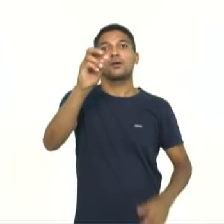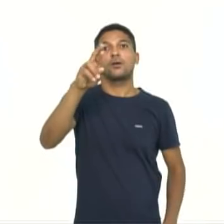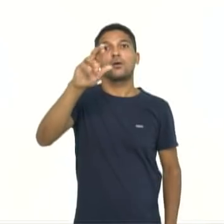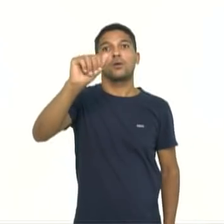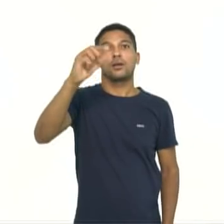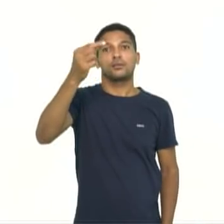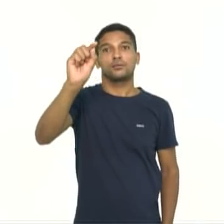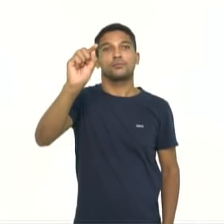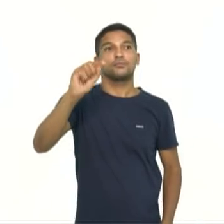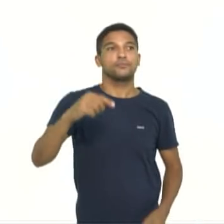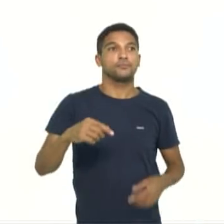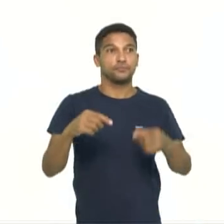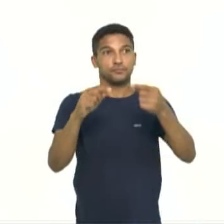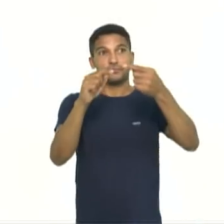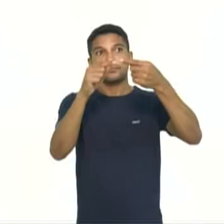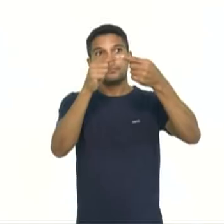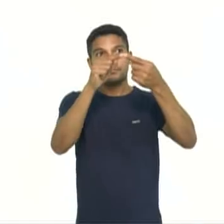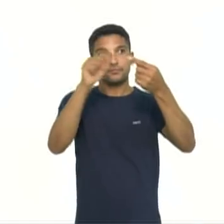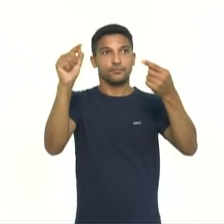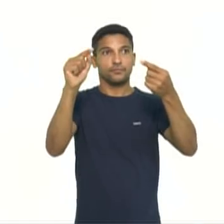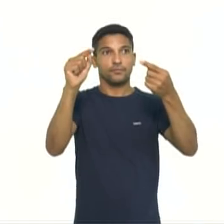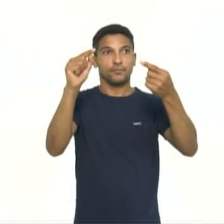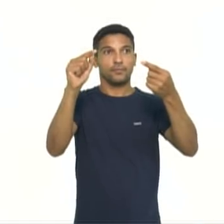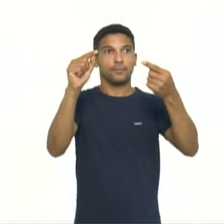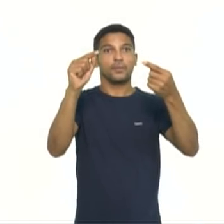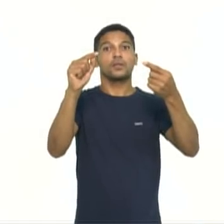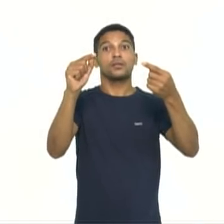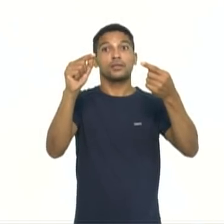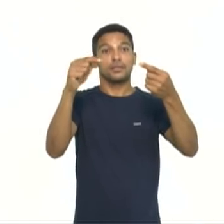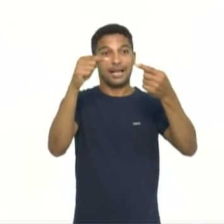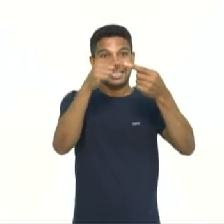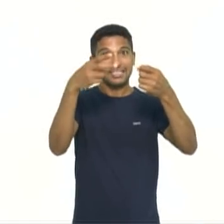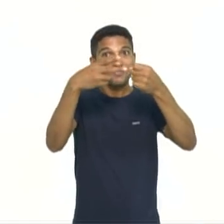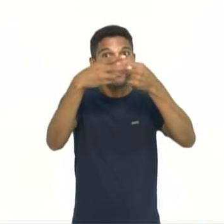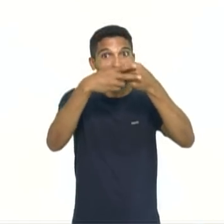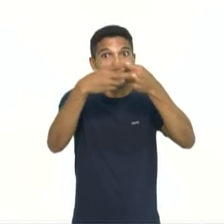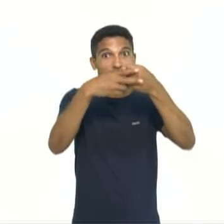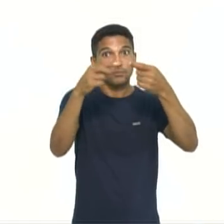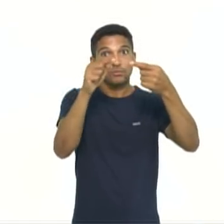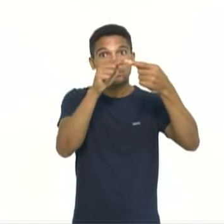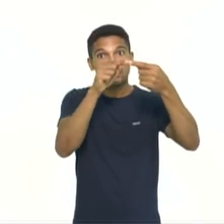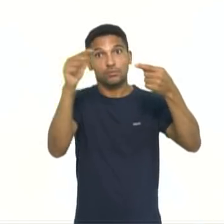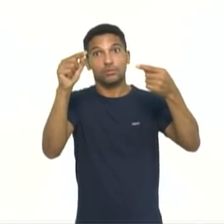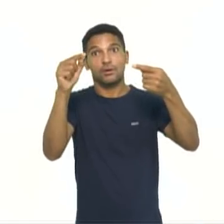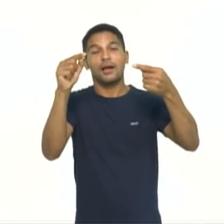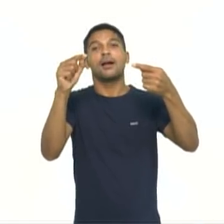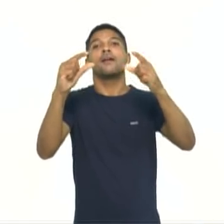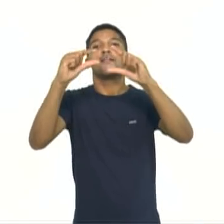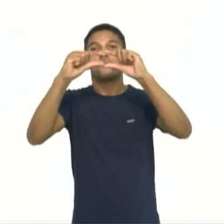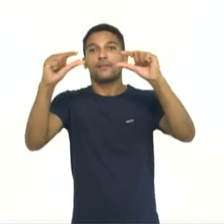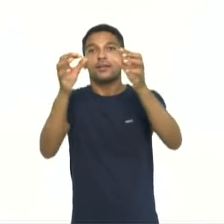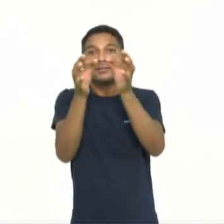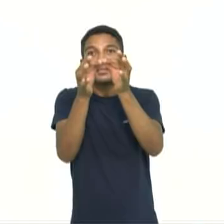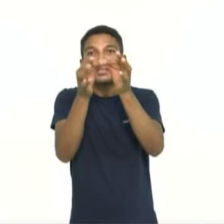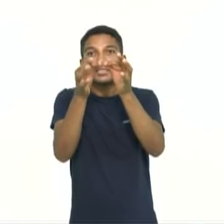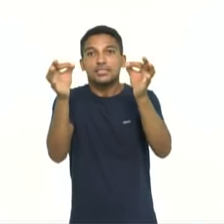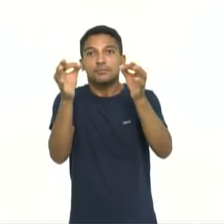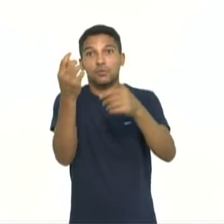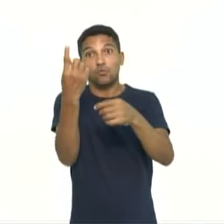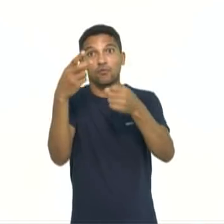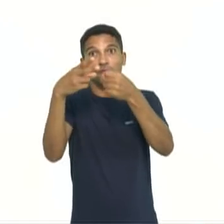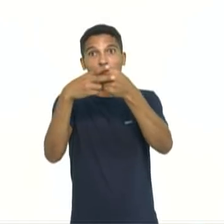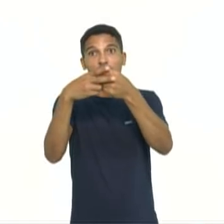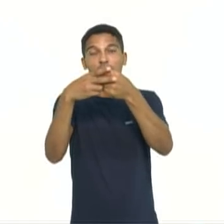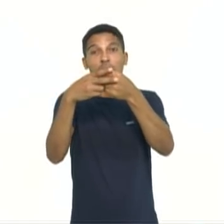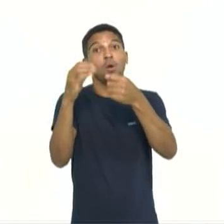ser verbais, a gente pode ter algumas que apresentem período simples, com um só verbo, né? Uma só oração, ou período composto